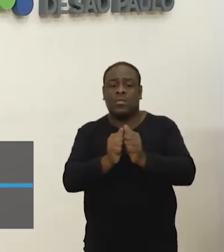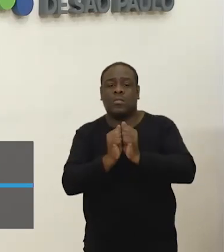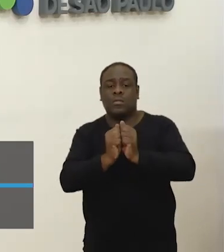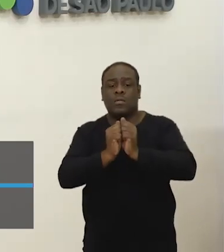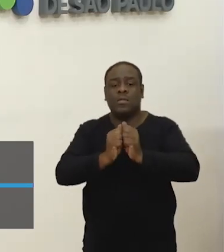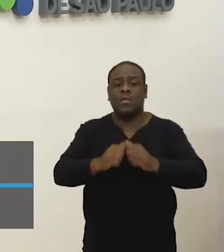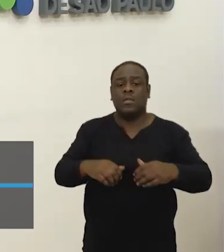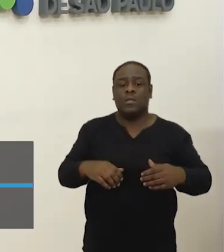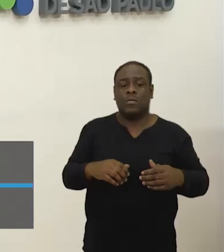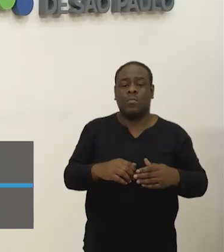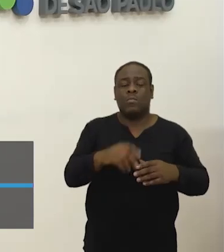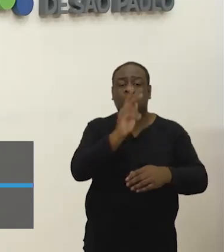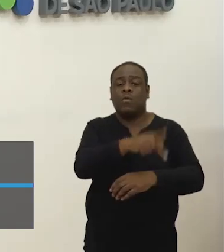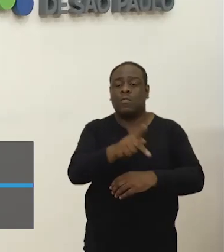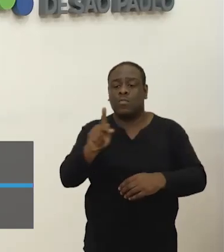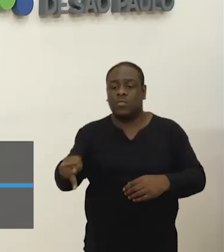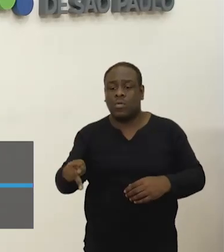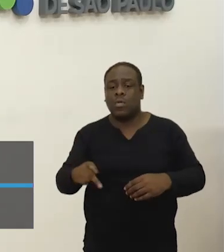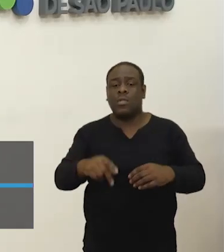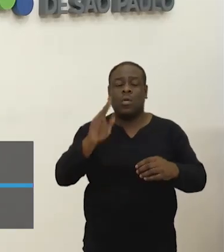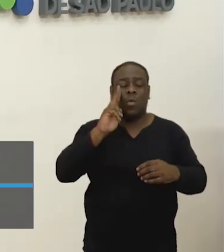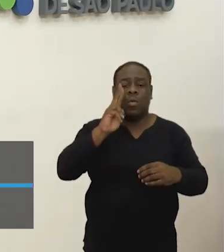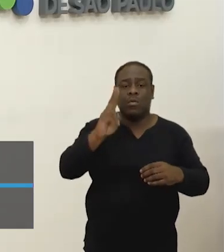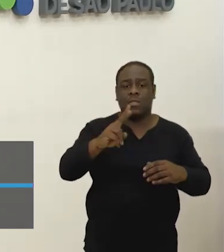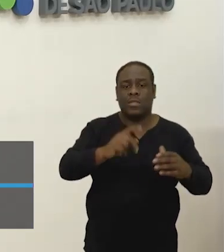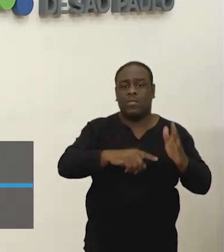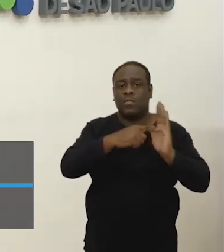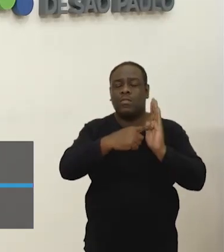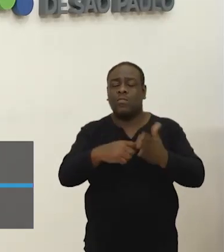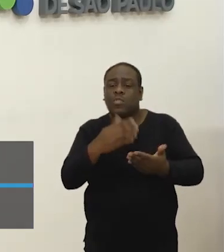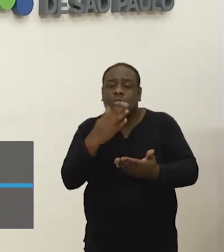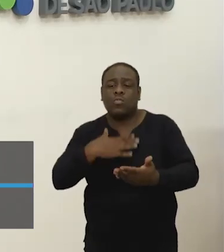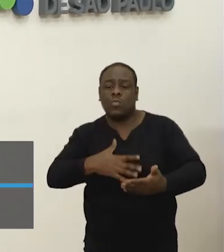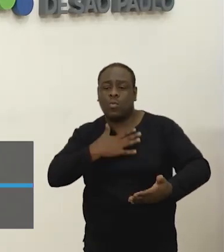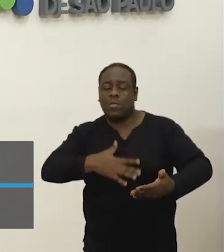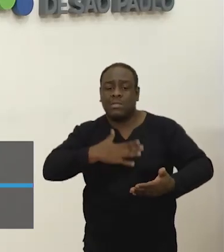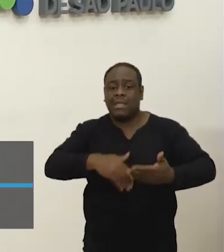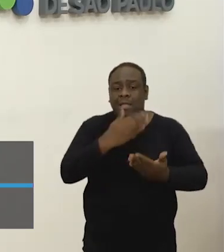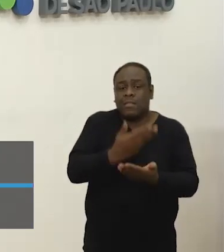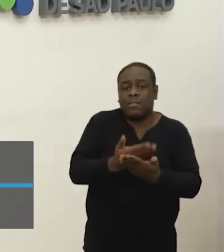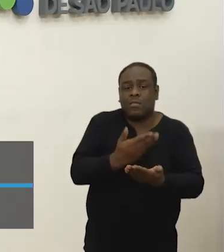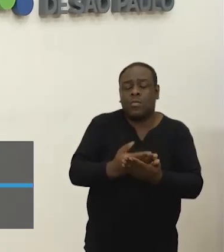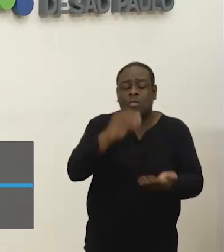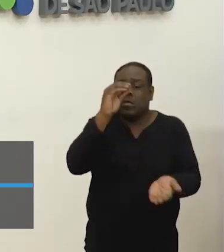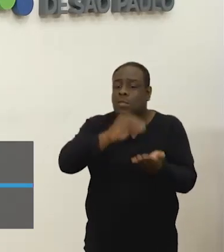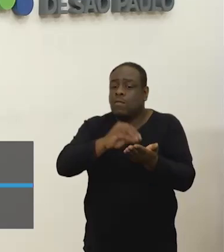repositório. Professores, avaliem a nossa aula, o que vocês gostaram, pontuem. Aquilo que ficou